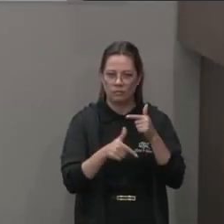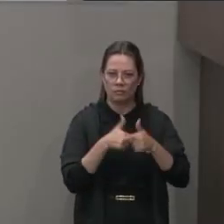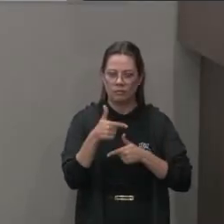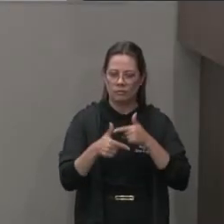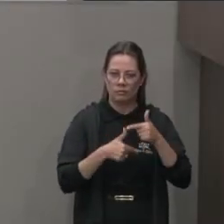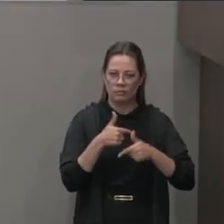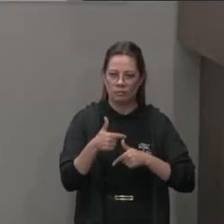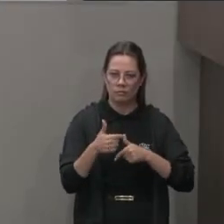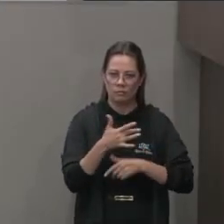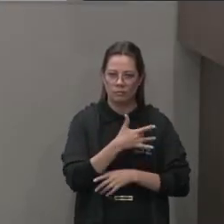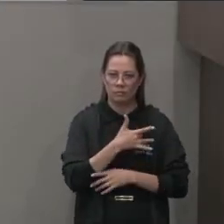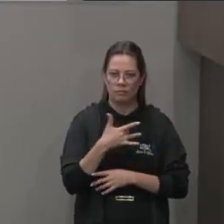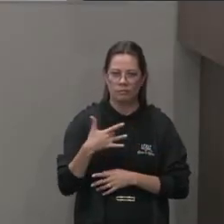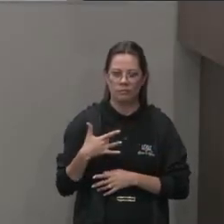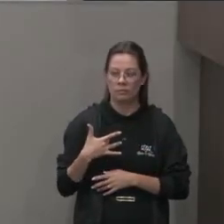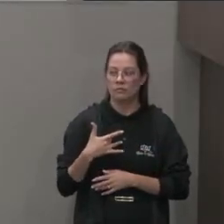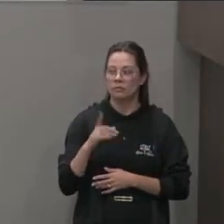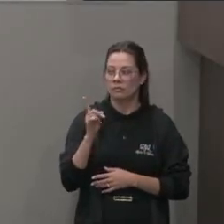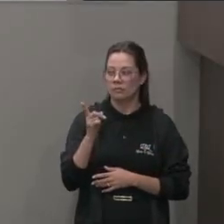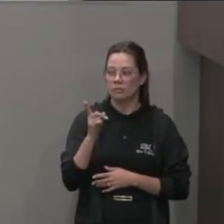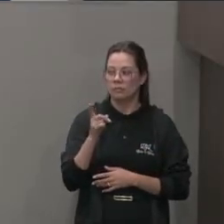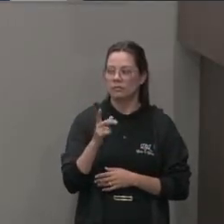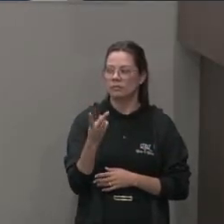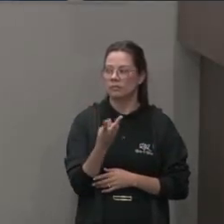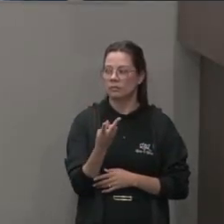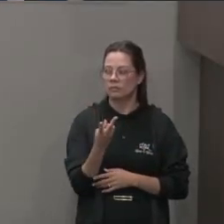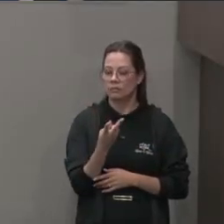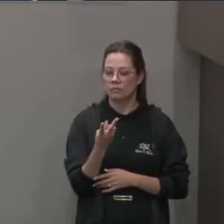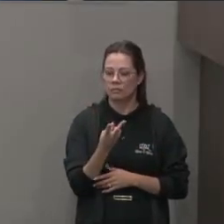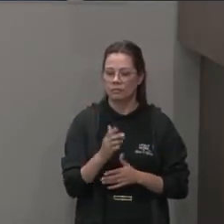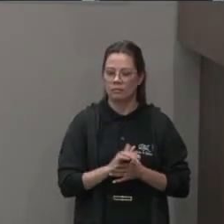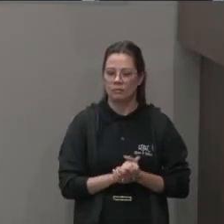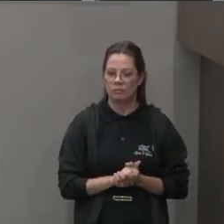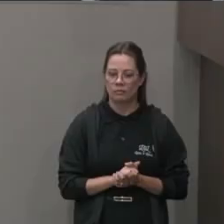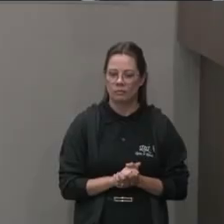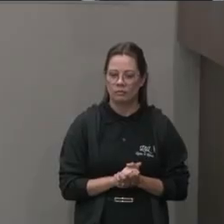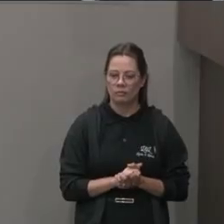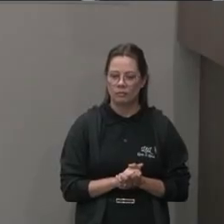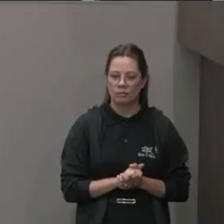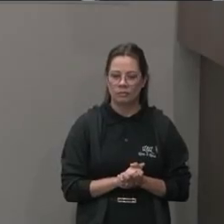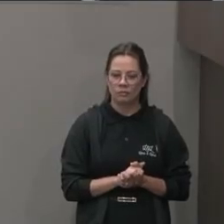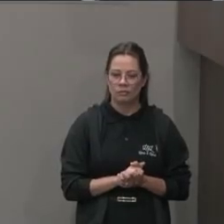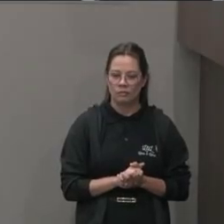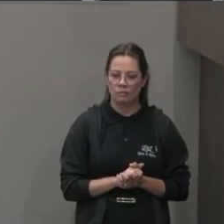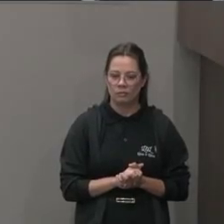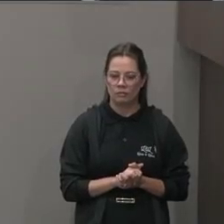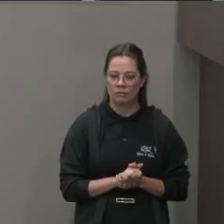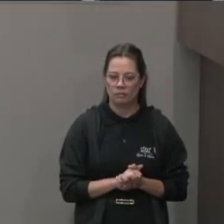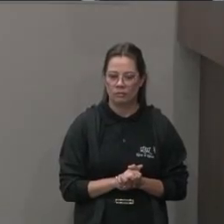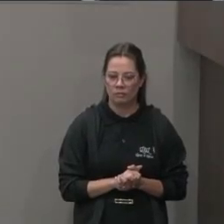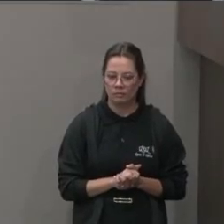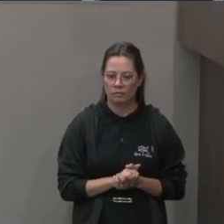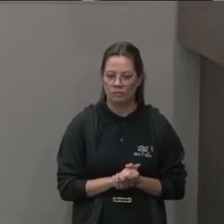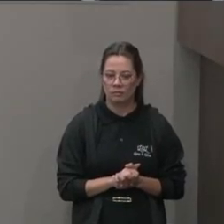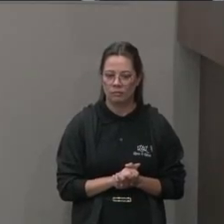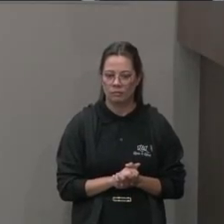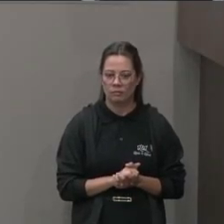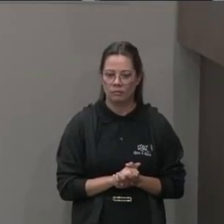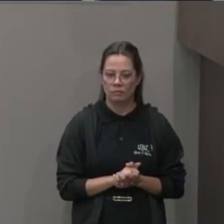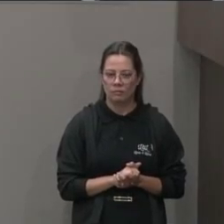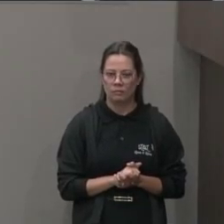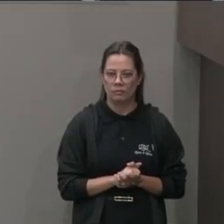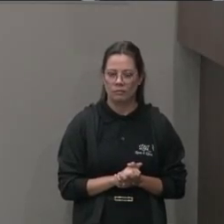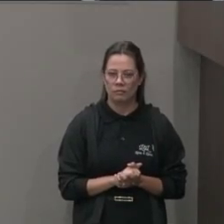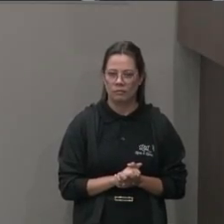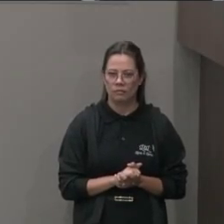de saúde. Então, está definido, é para os dois. Sim, obrigado, vereador. Vereador Luizinho, mas o que bem esclarecido ali pela